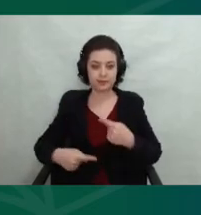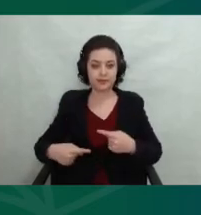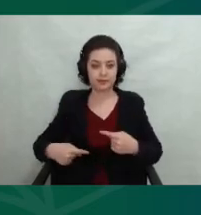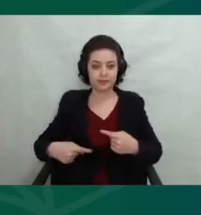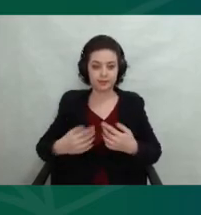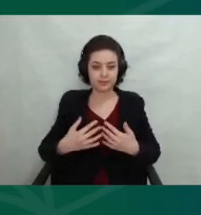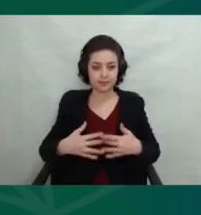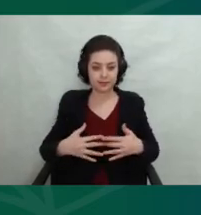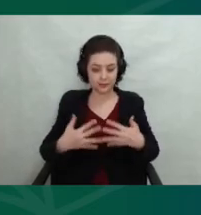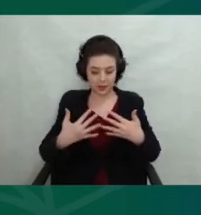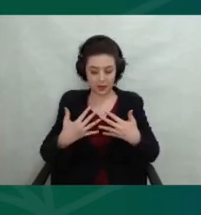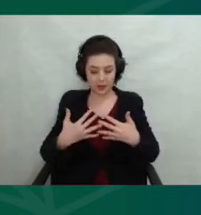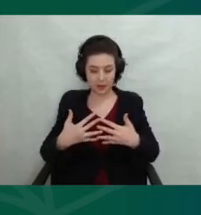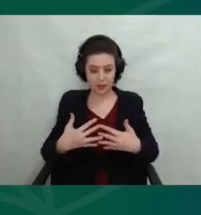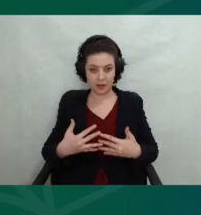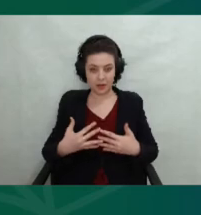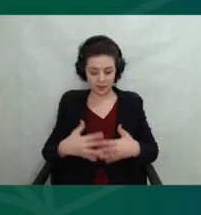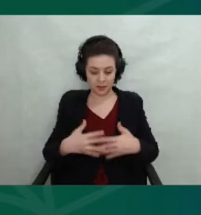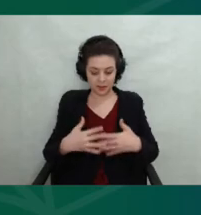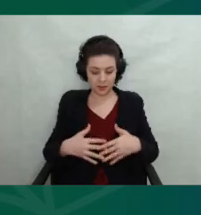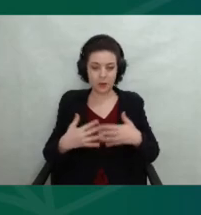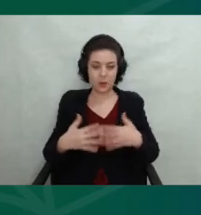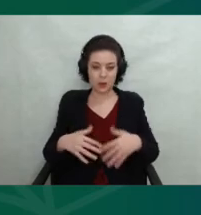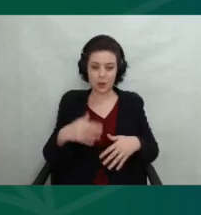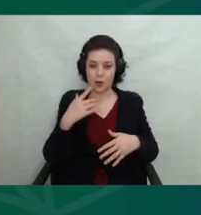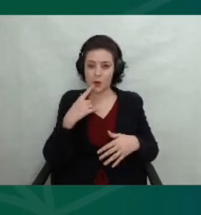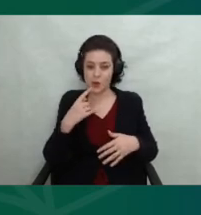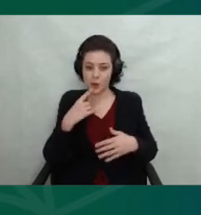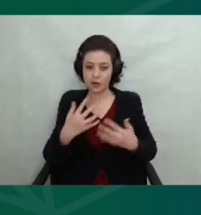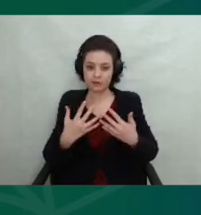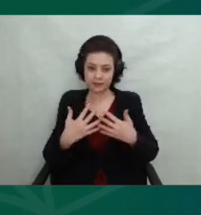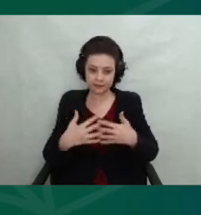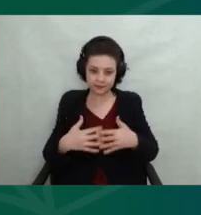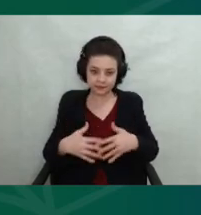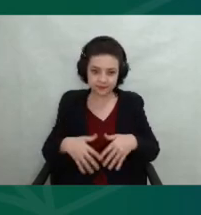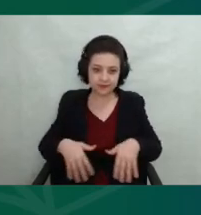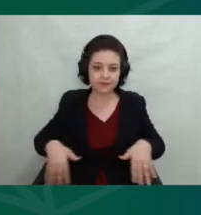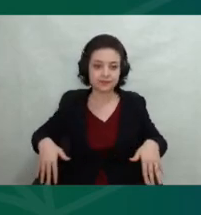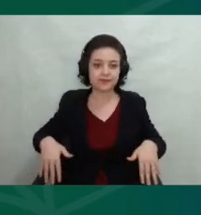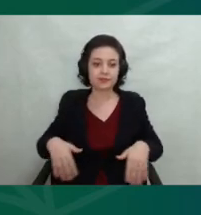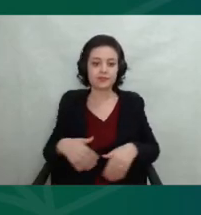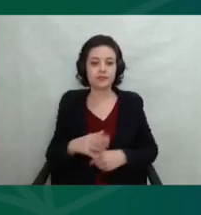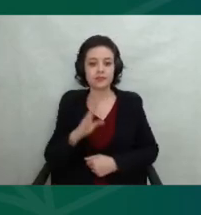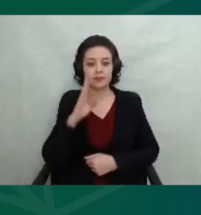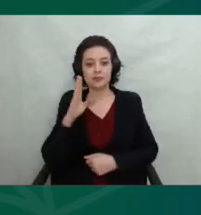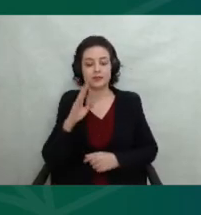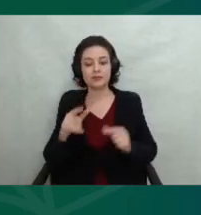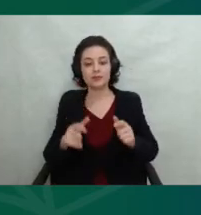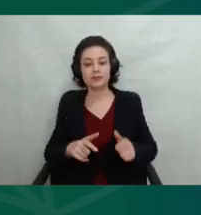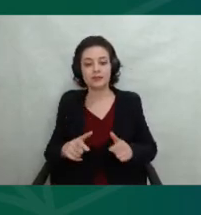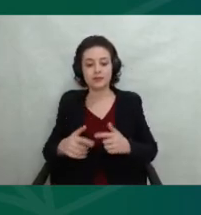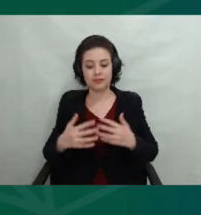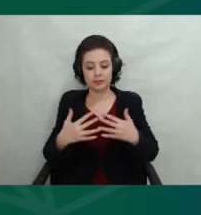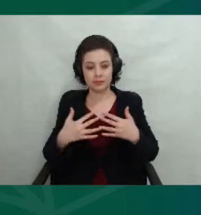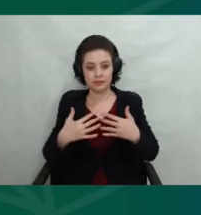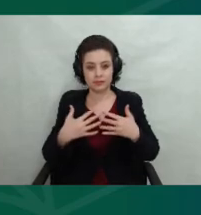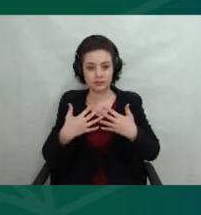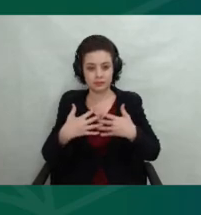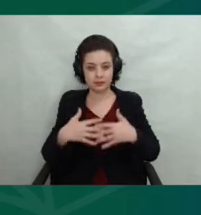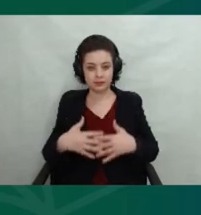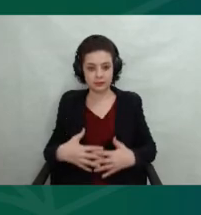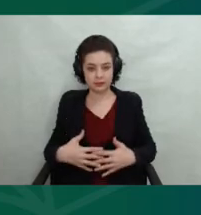depois de outros grupos, que o principal local de metabolismo desses compostos